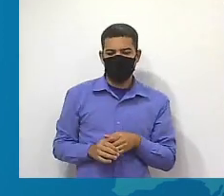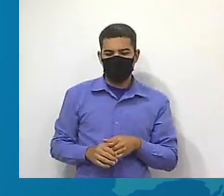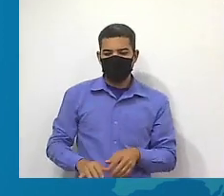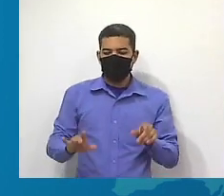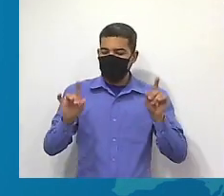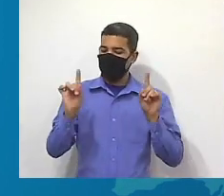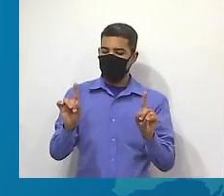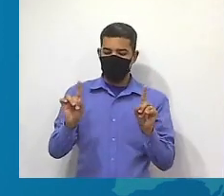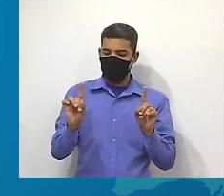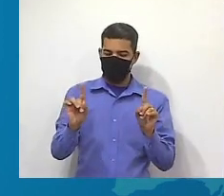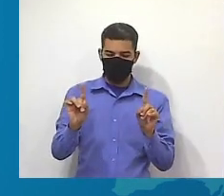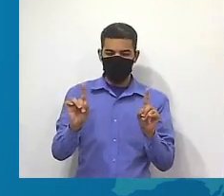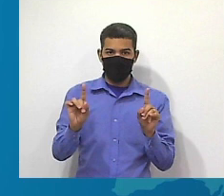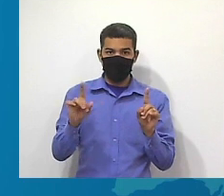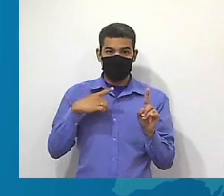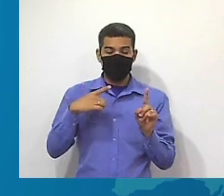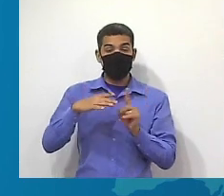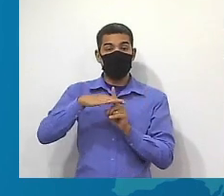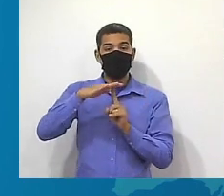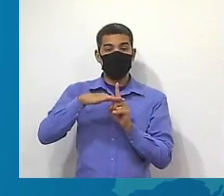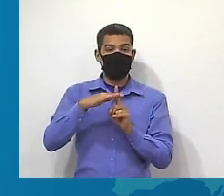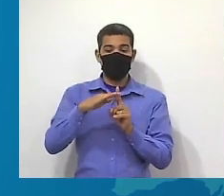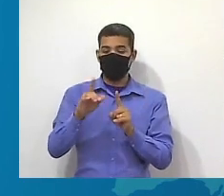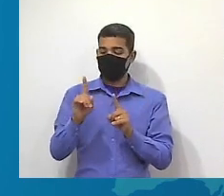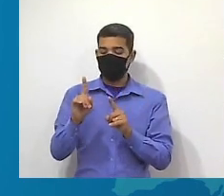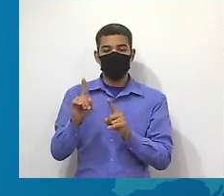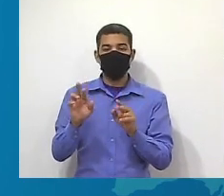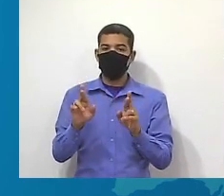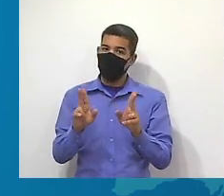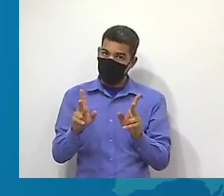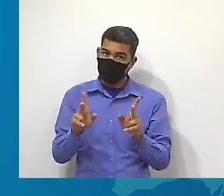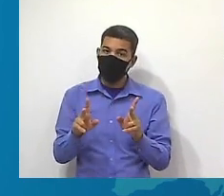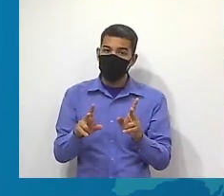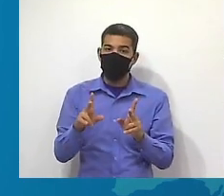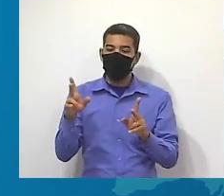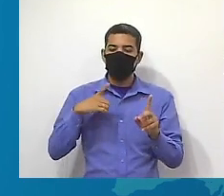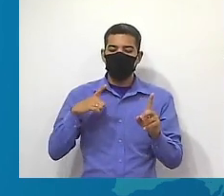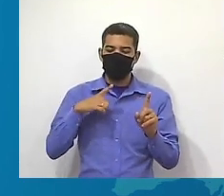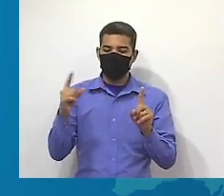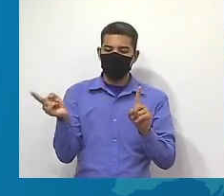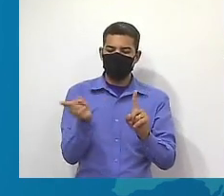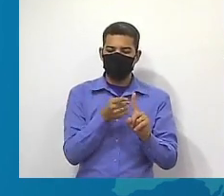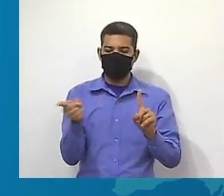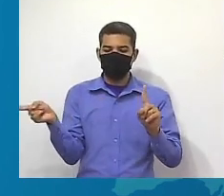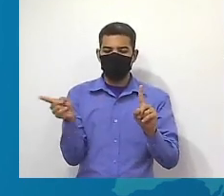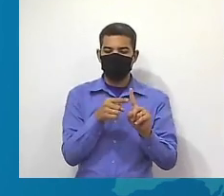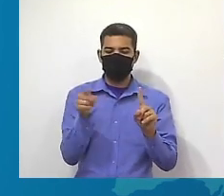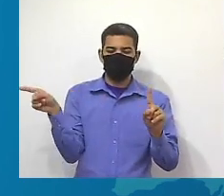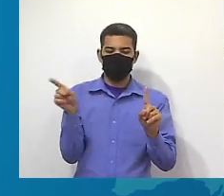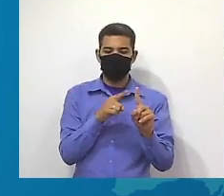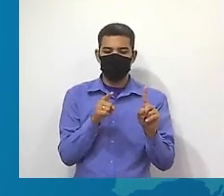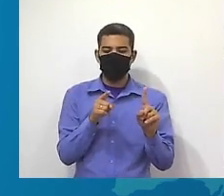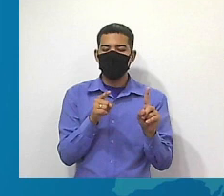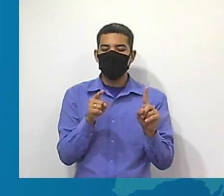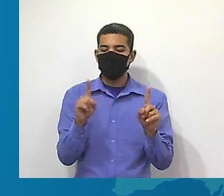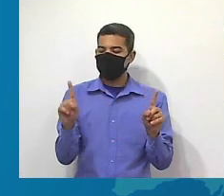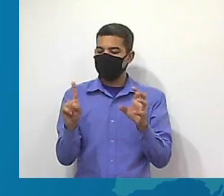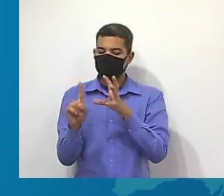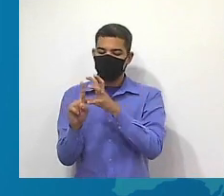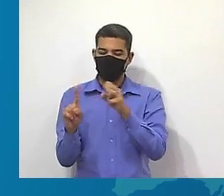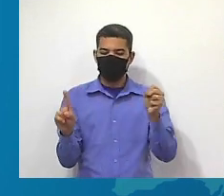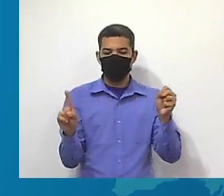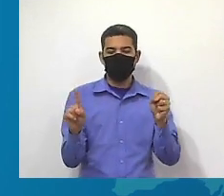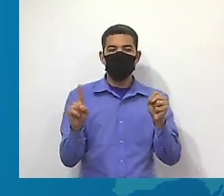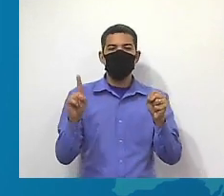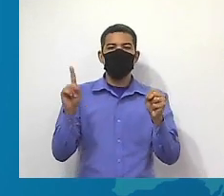diferentes, a gente vai ter trânsito de energia de um corpo para o outro. Essa energia que sai de um corpo para o outro a